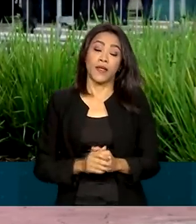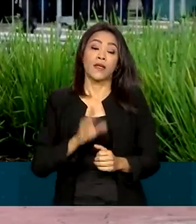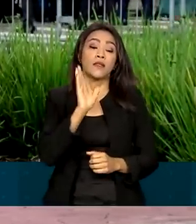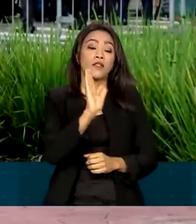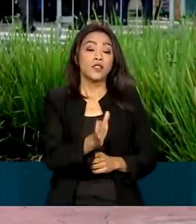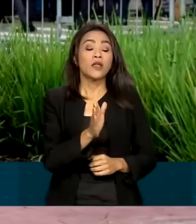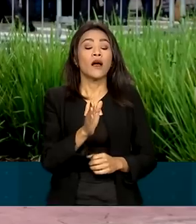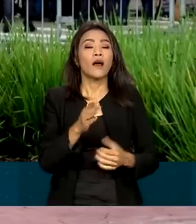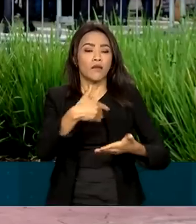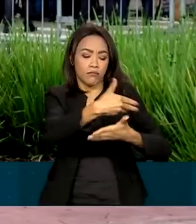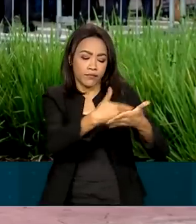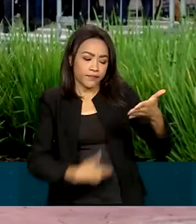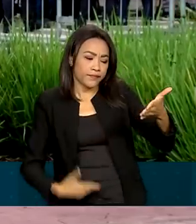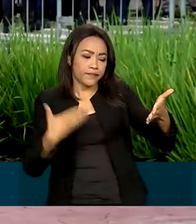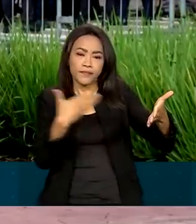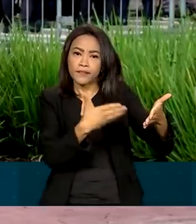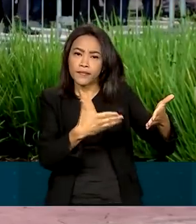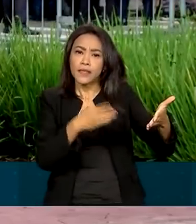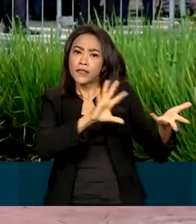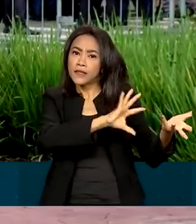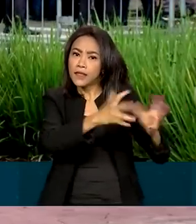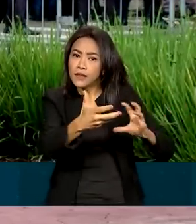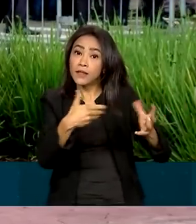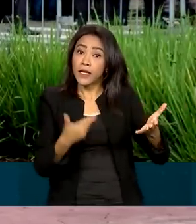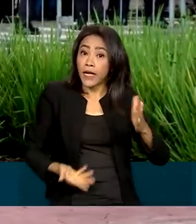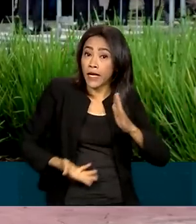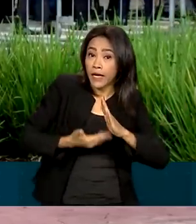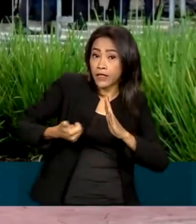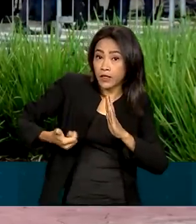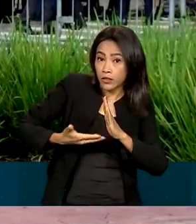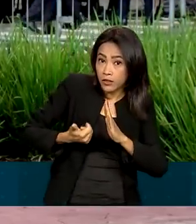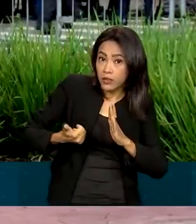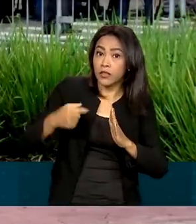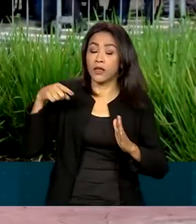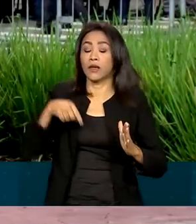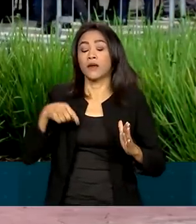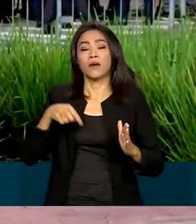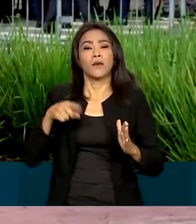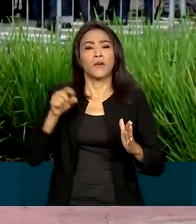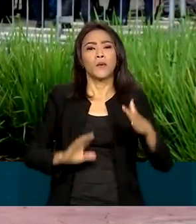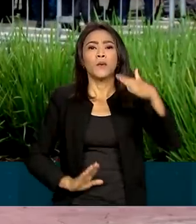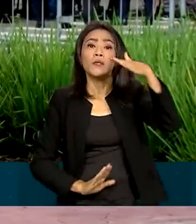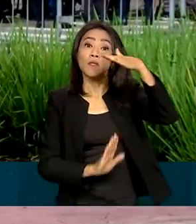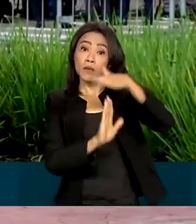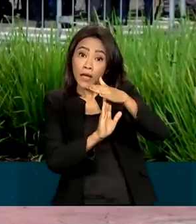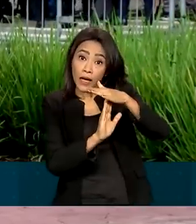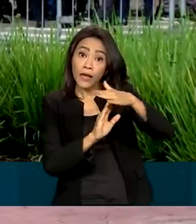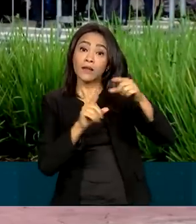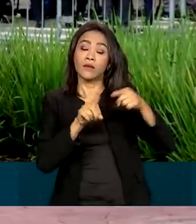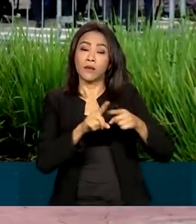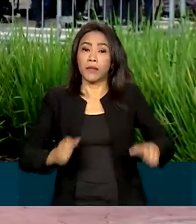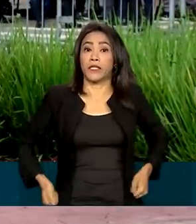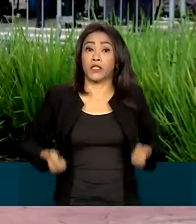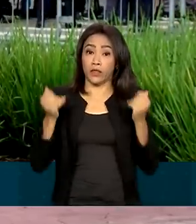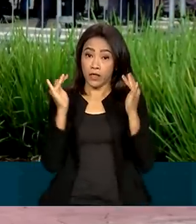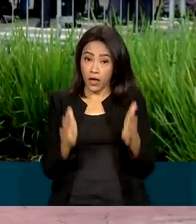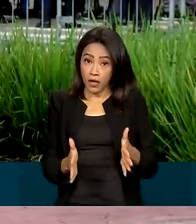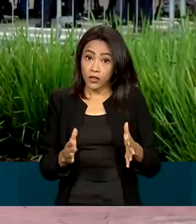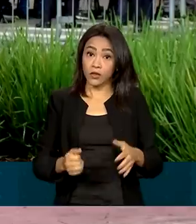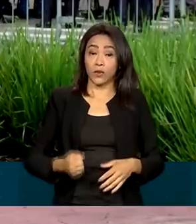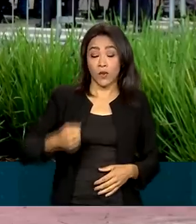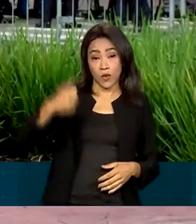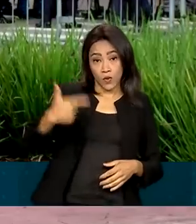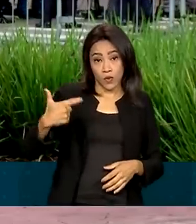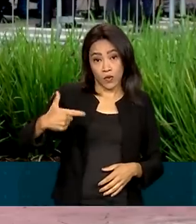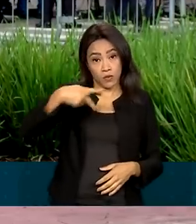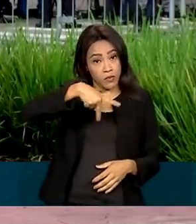da Transição, que retira os recursos do programa de transferência de renda do teto de gastos da União. Alckmin afirmou